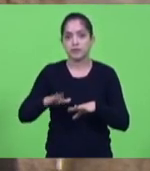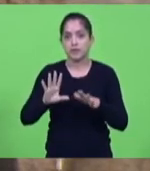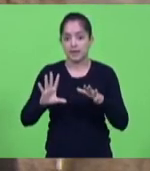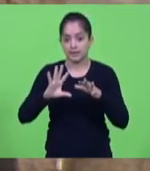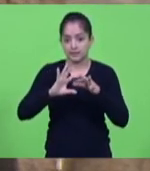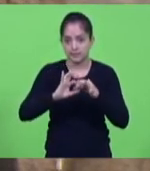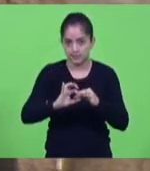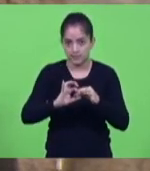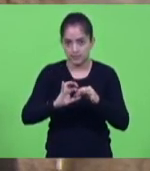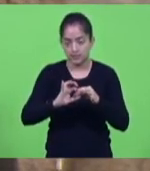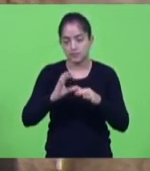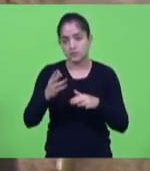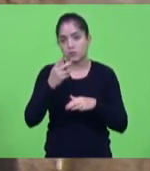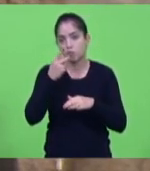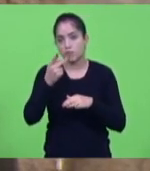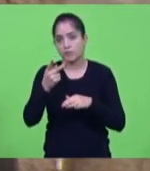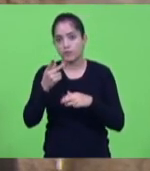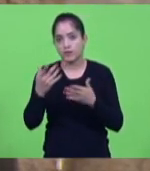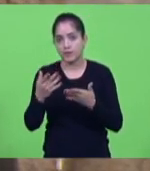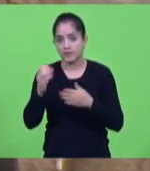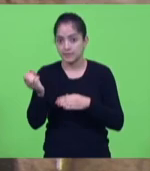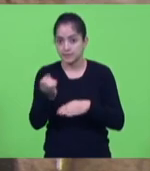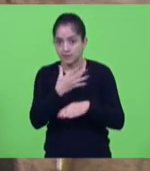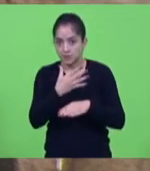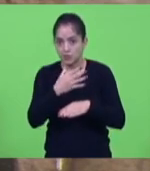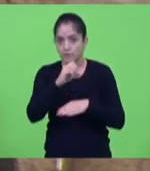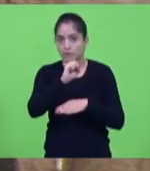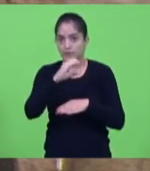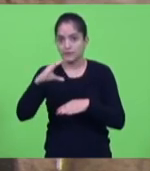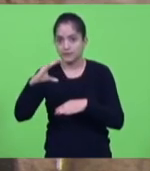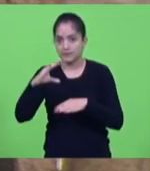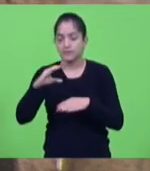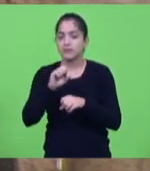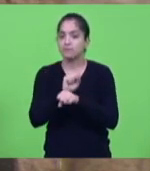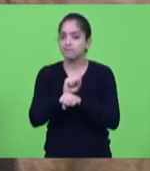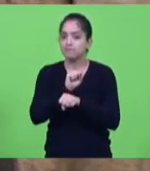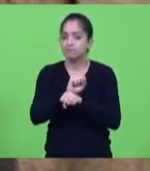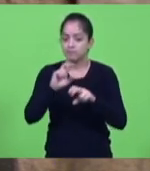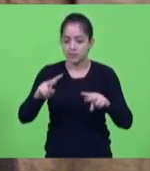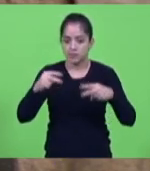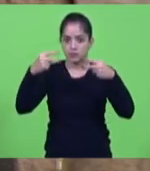como eu falei, dessa nova SC tão esperada, duplicação